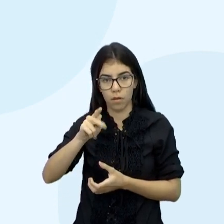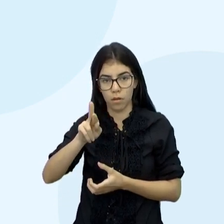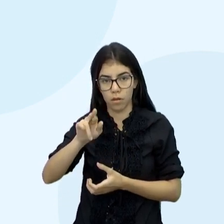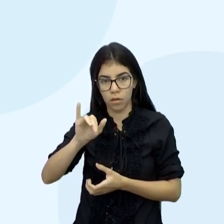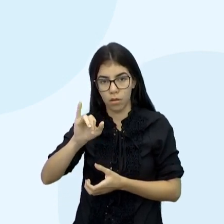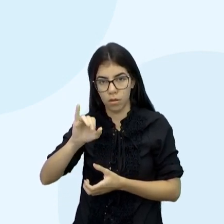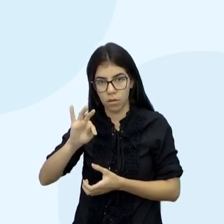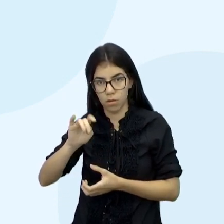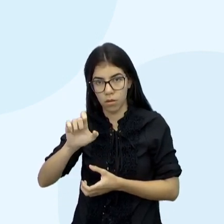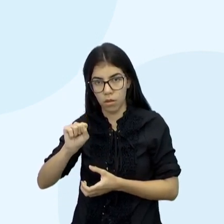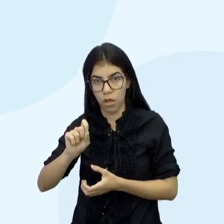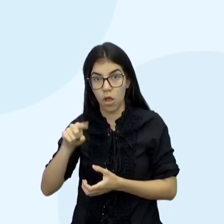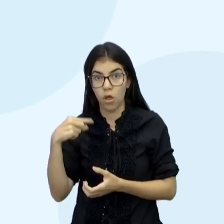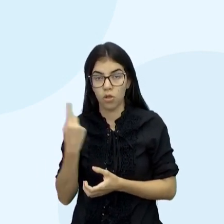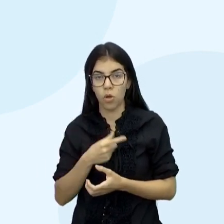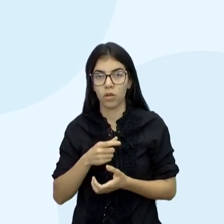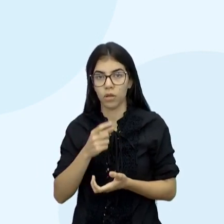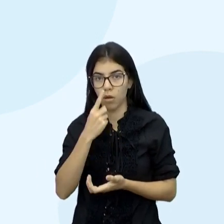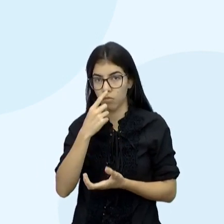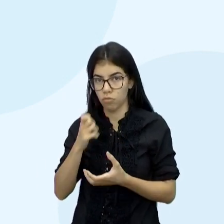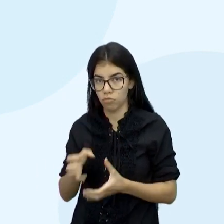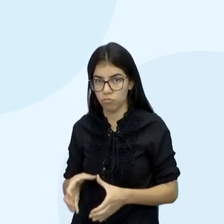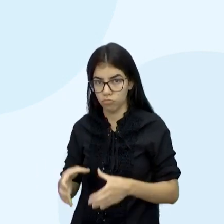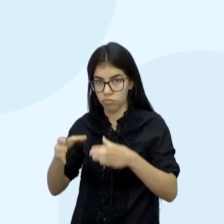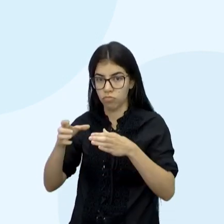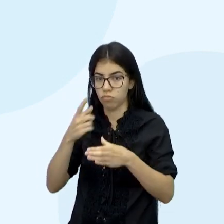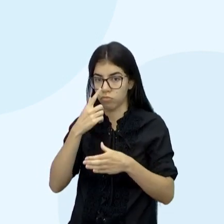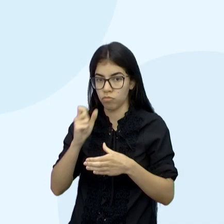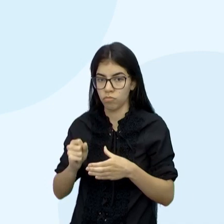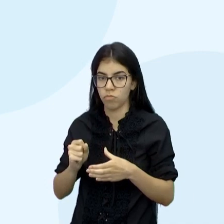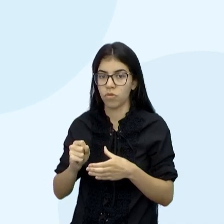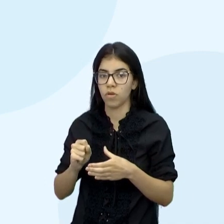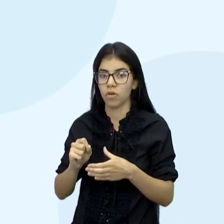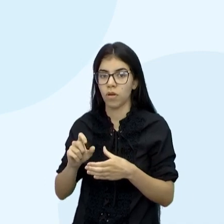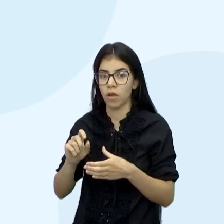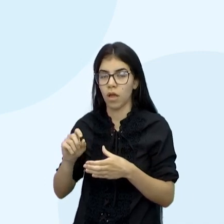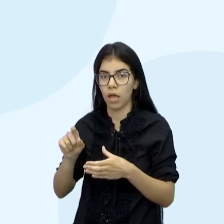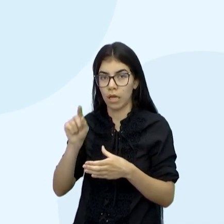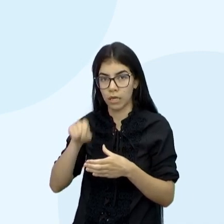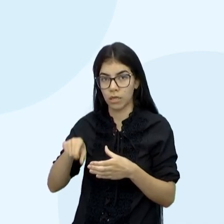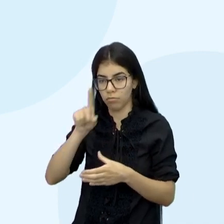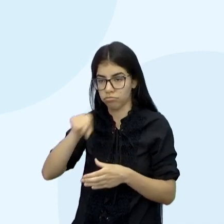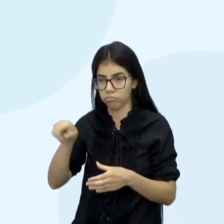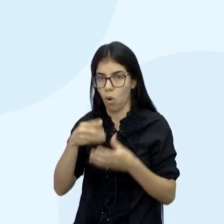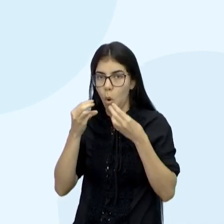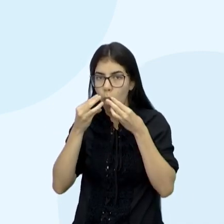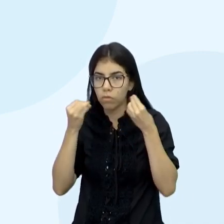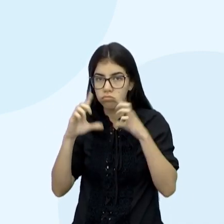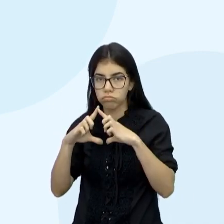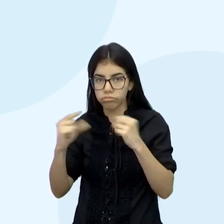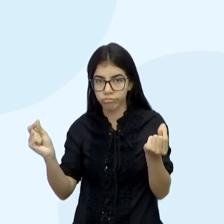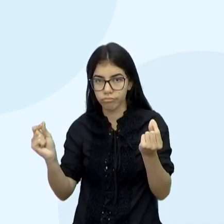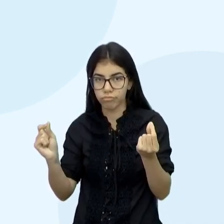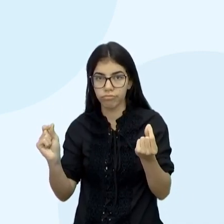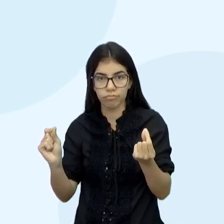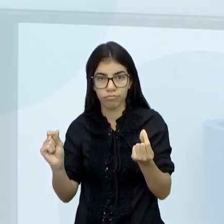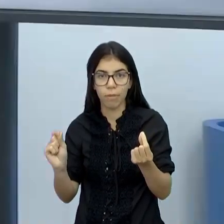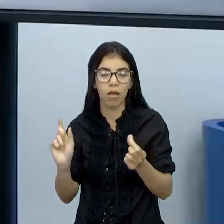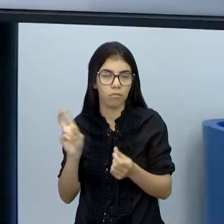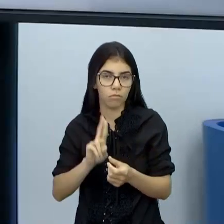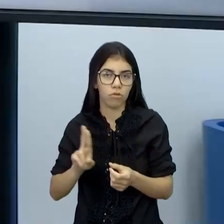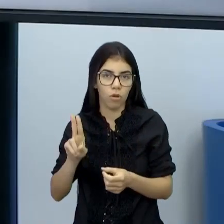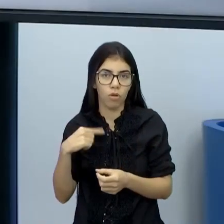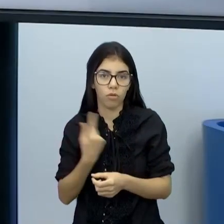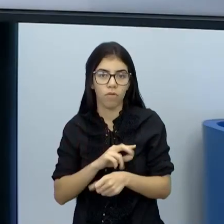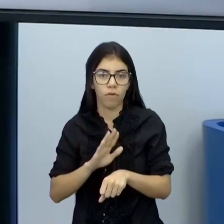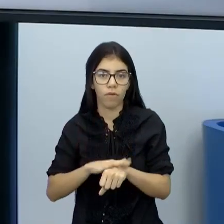lixeira. Joga a ele no gente vai lixo. clicar ali, ó, É. e ele não faz ainda não. Não. E aí o gatinho vai, ó, puf, sumir, Vai tá bom? sumir. É isso que a gente vai fazer.